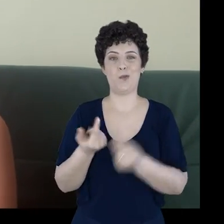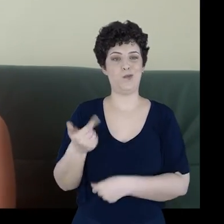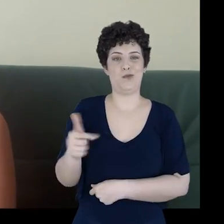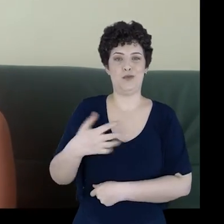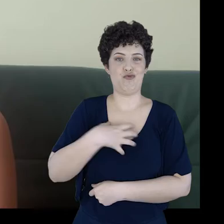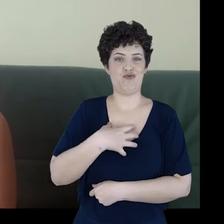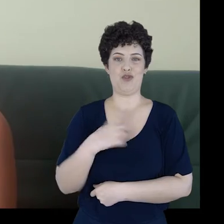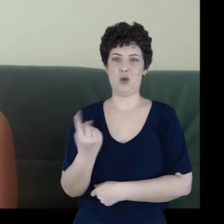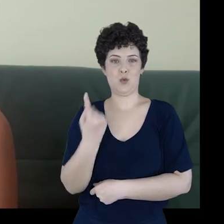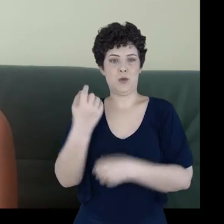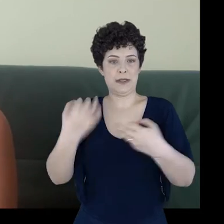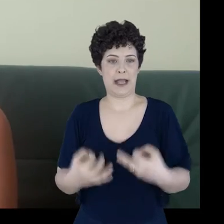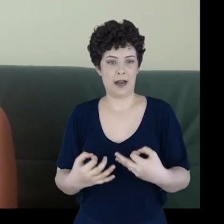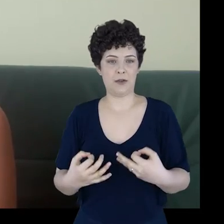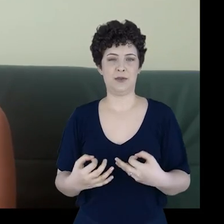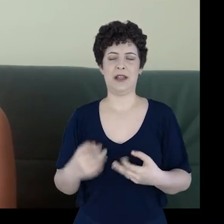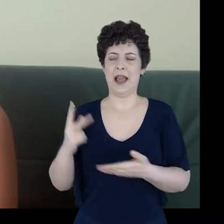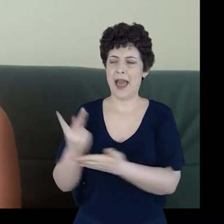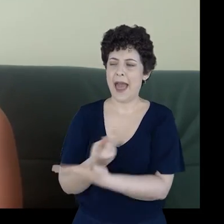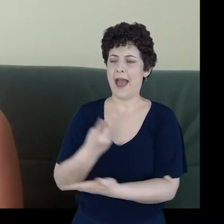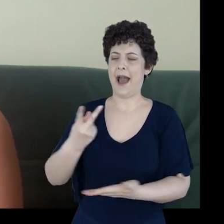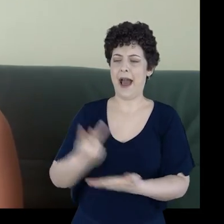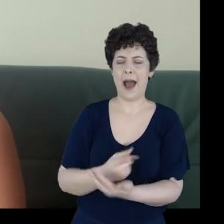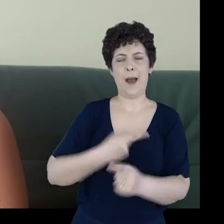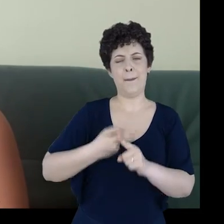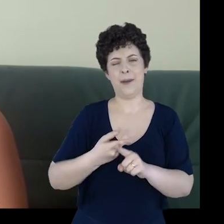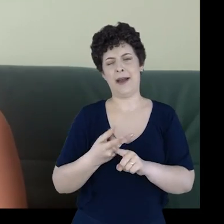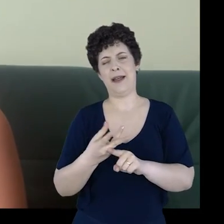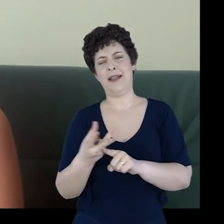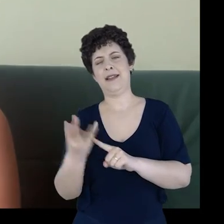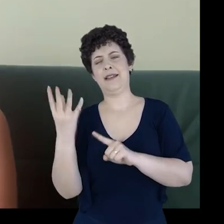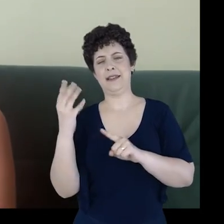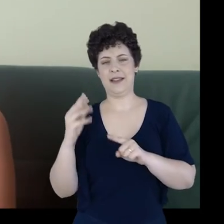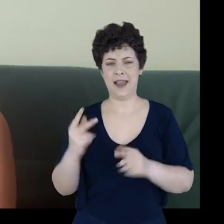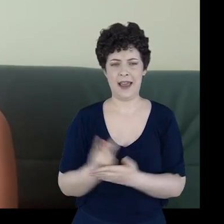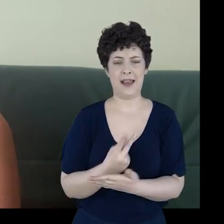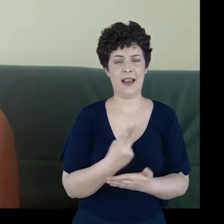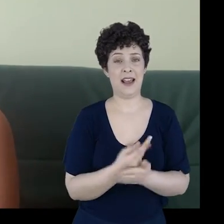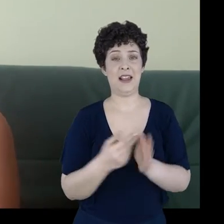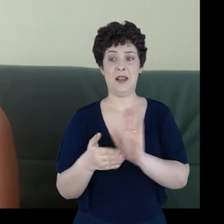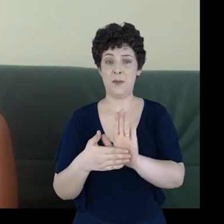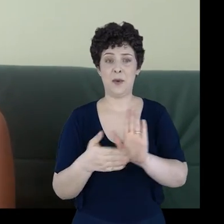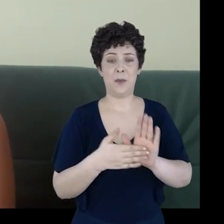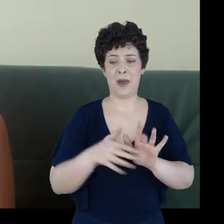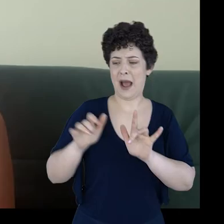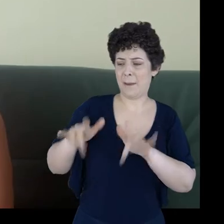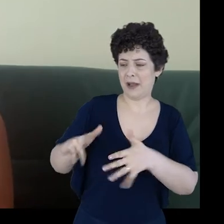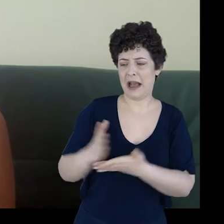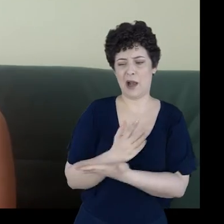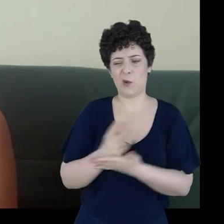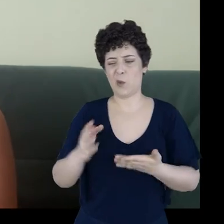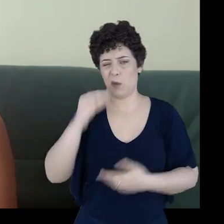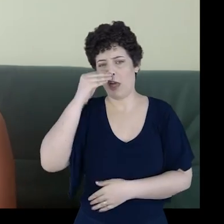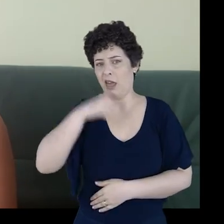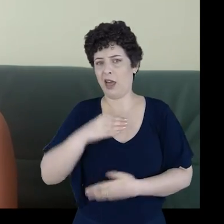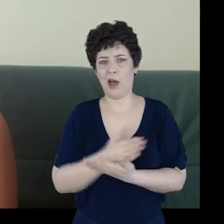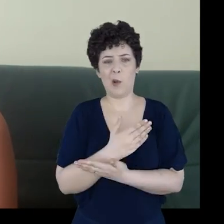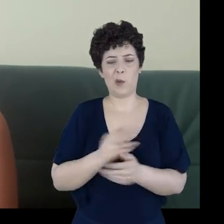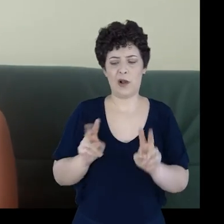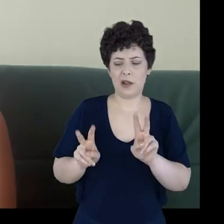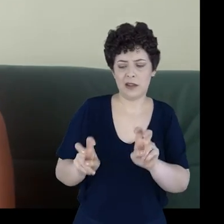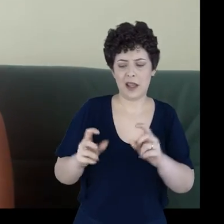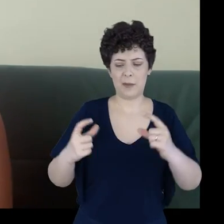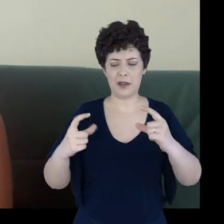né, não existia uma forma. Então foi errando muito, foi propondo muita coisa e abandonando muita